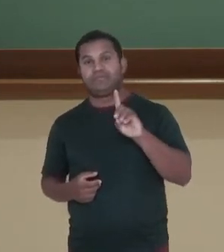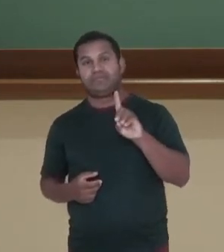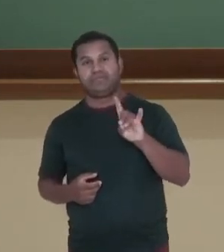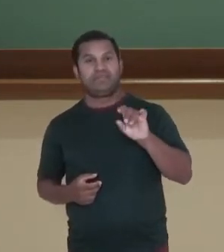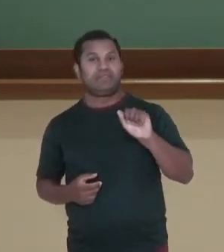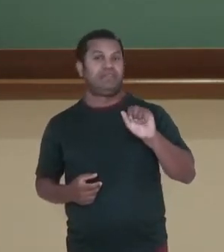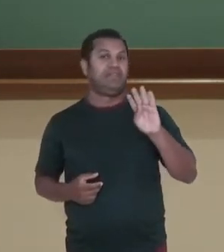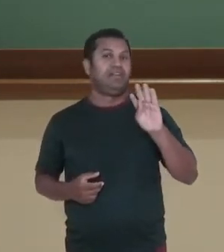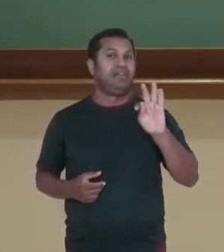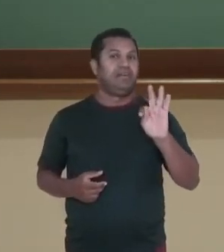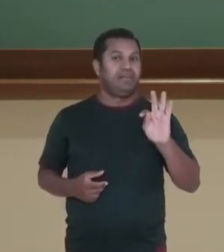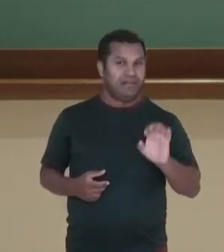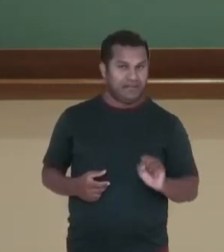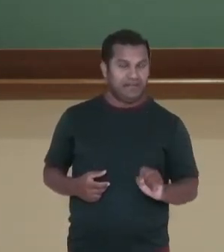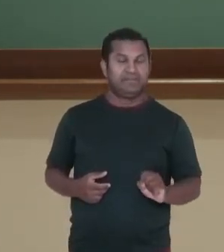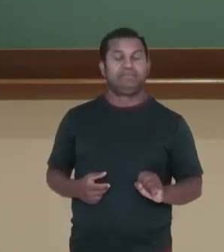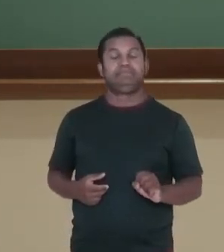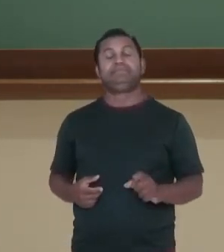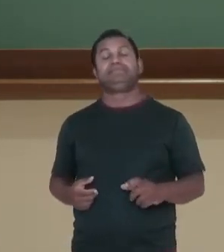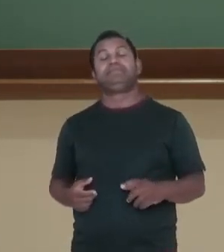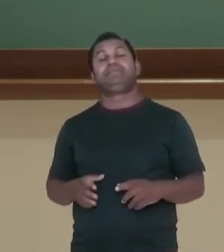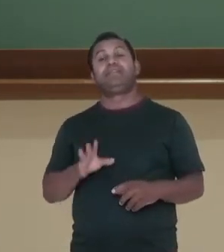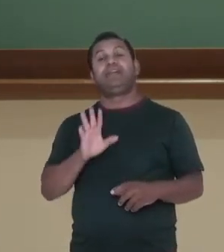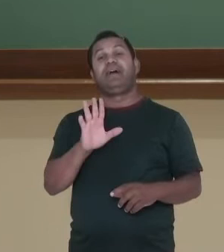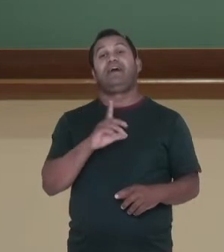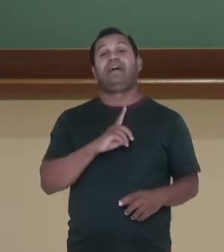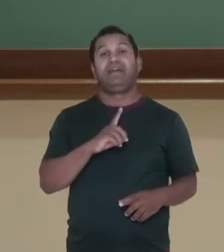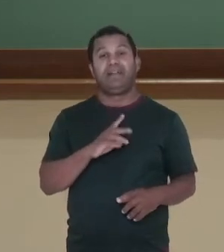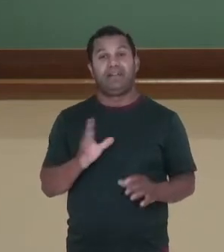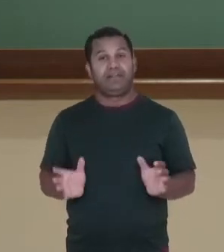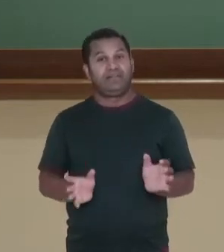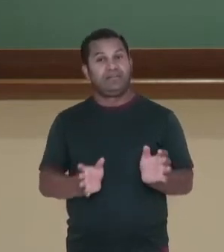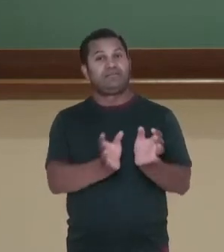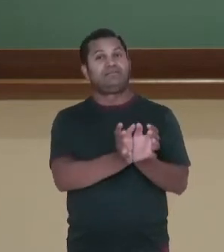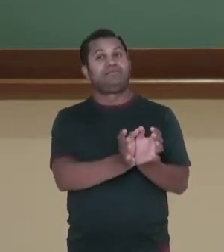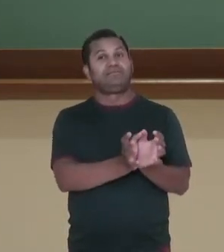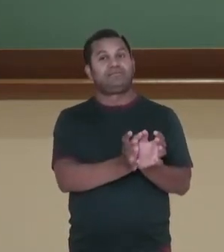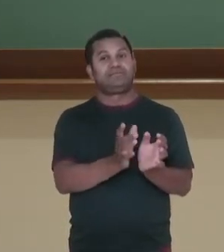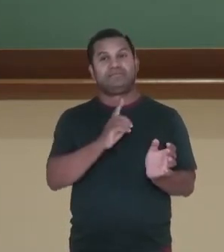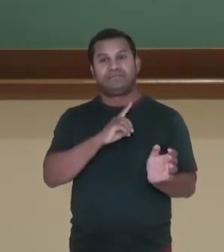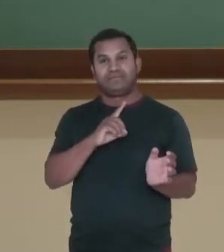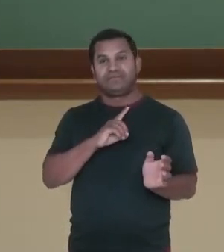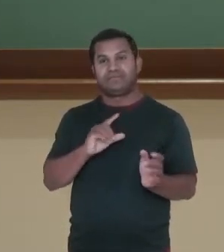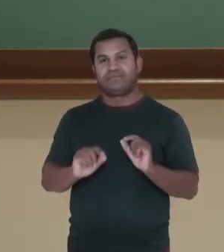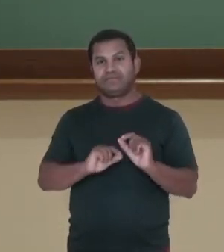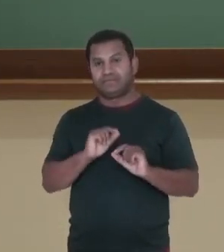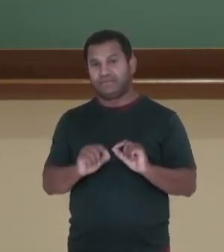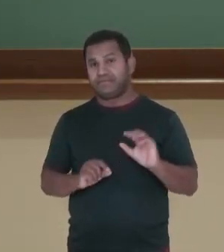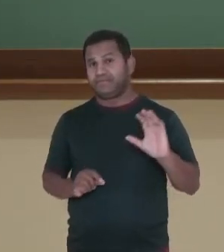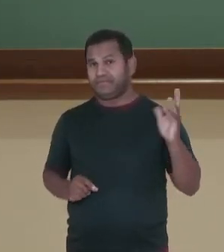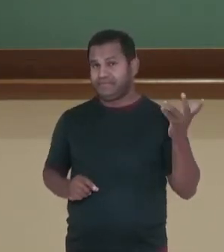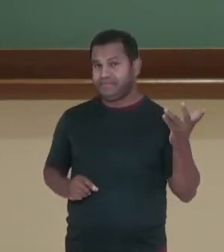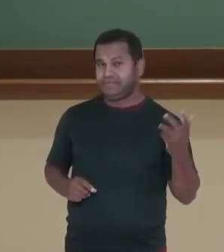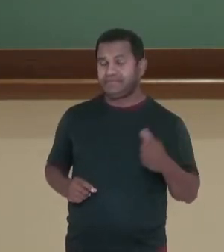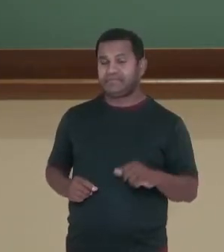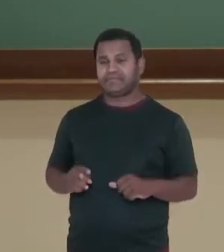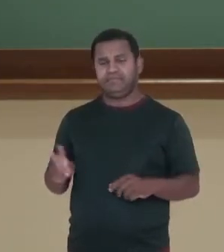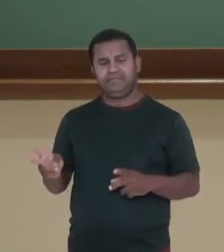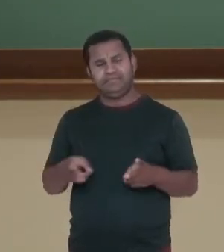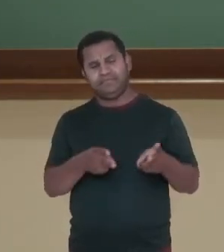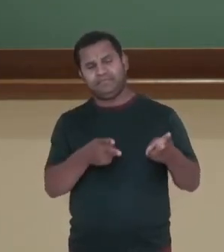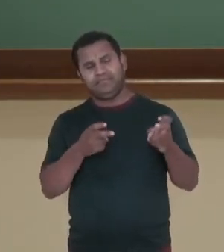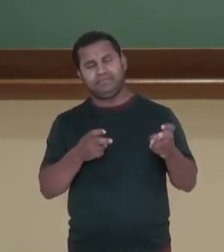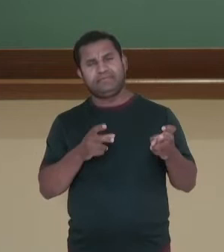num médico, num geneticista, e eles vão fazer um aconselhamento genético. Qual que é a chance que nós, como